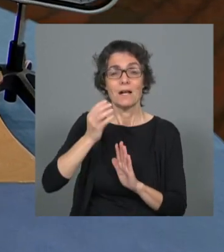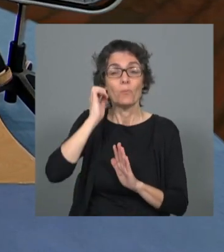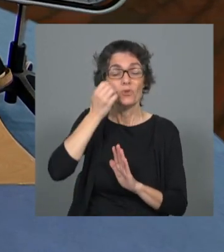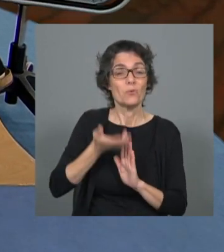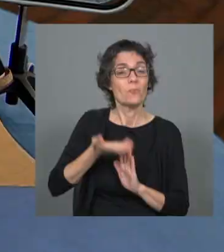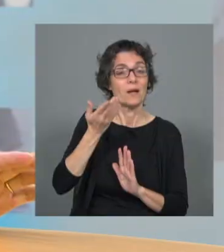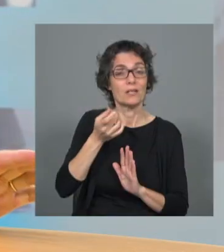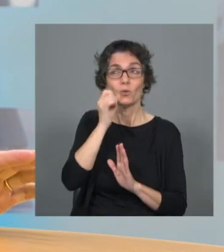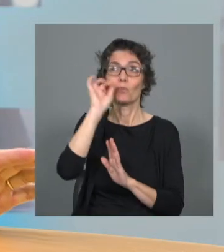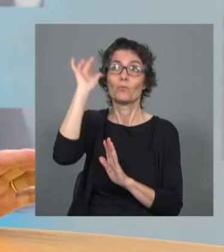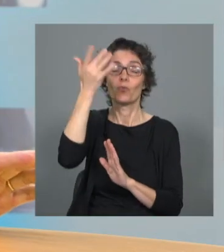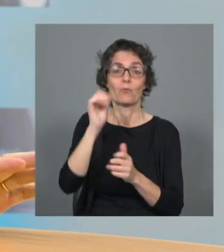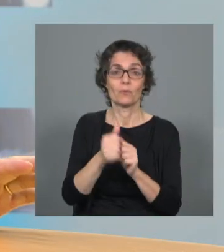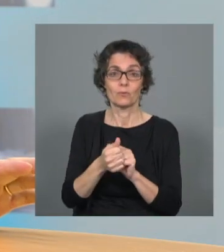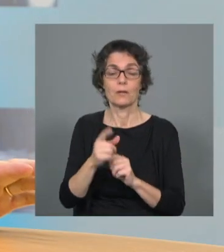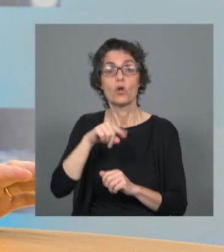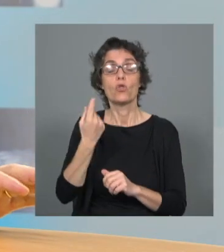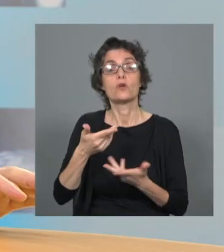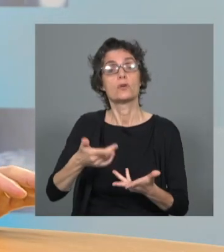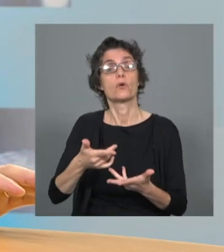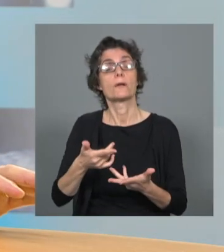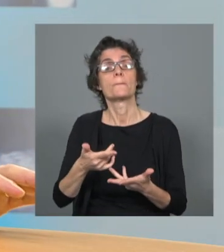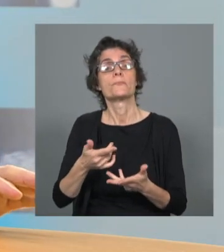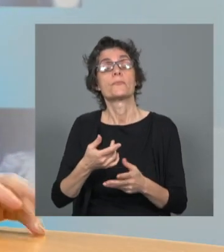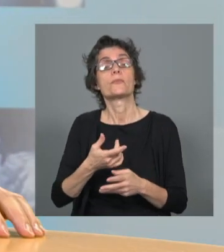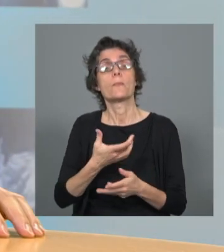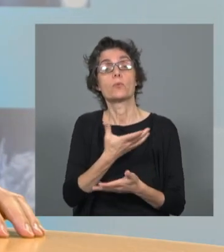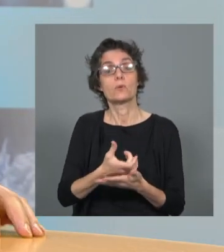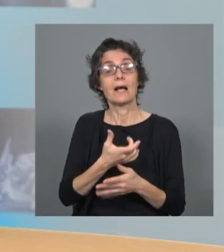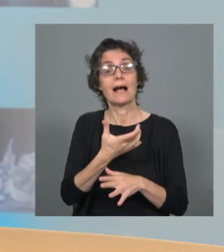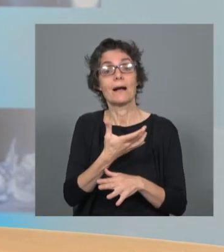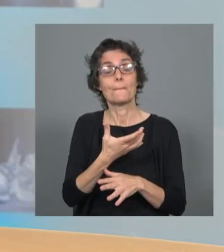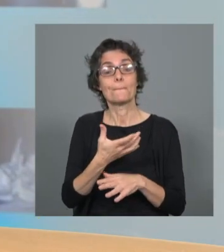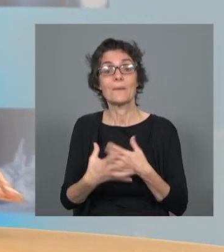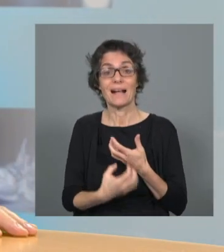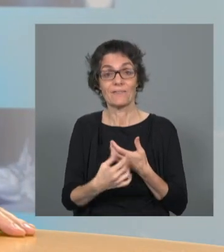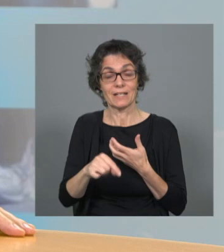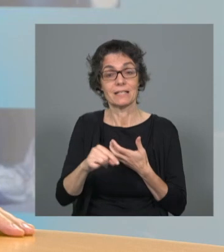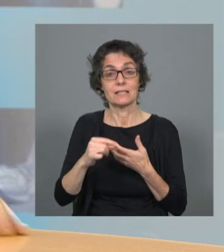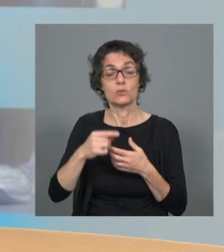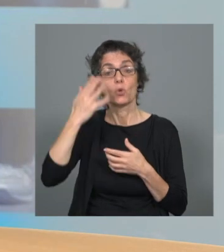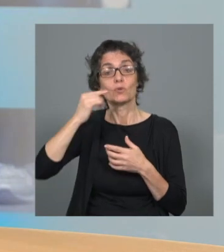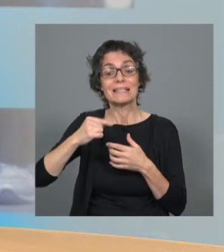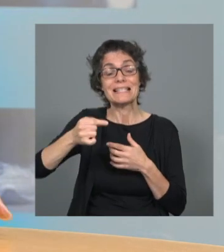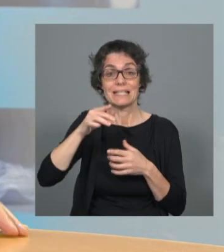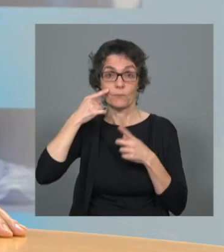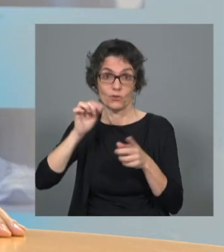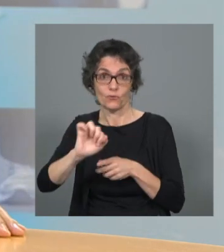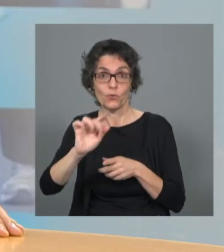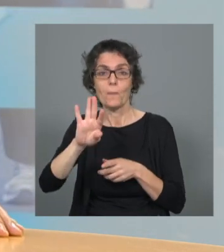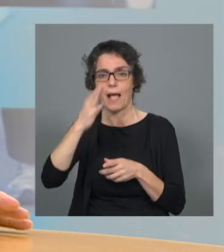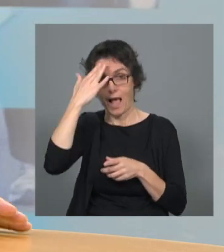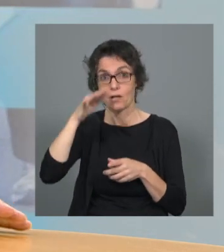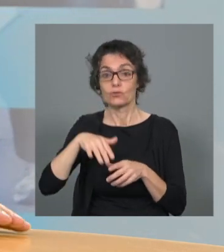nesta plataforma. Nós estamos a gravar isto logo no dia seguinte à sua apresentação, não é? Mas acredito que seja um próximo passo,